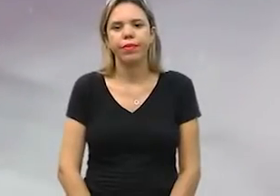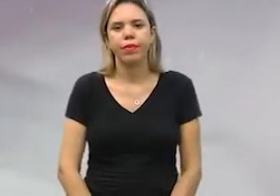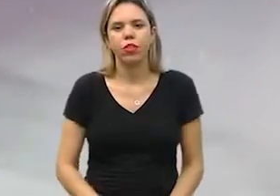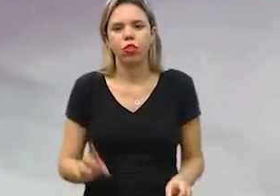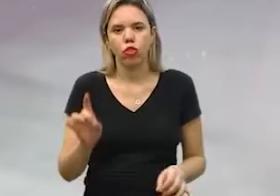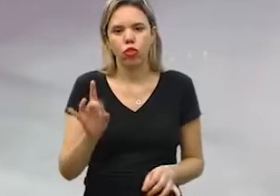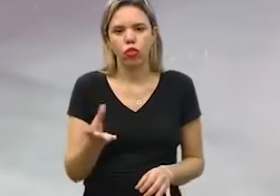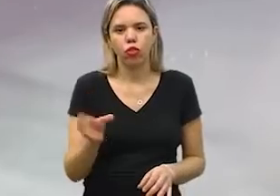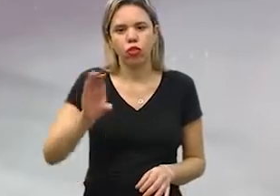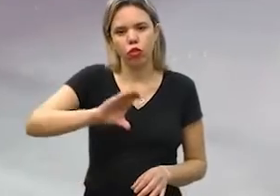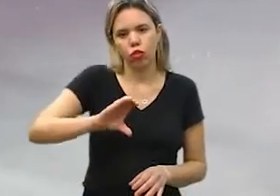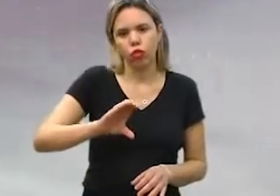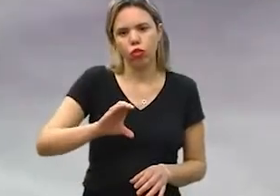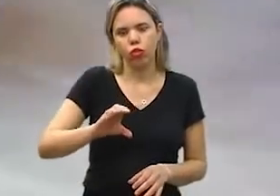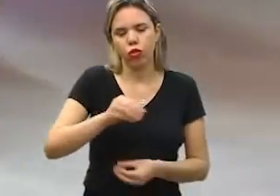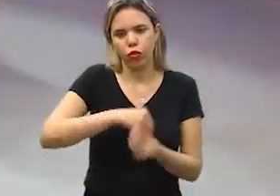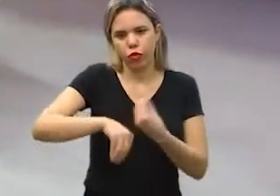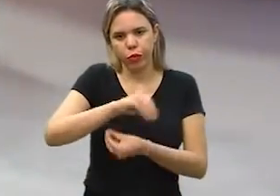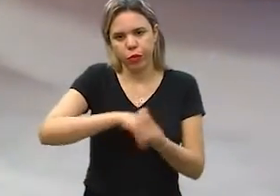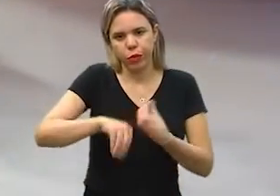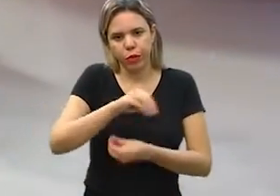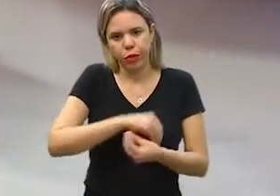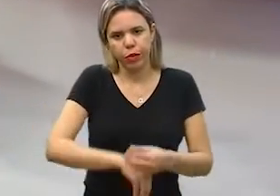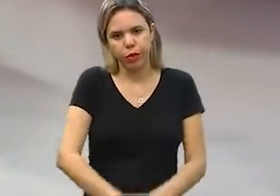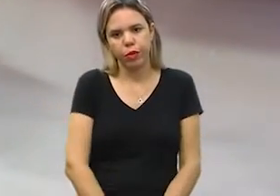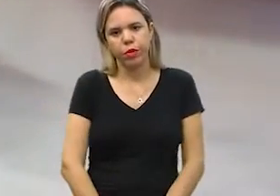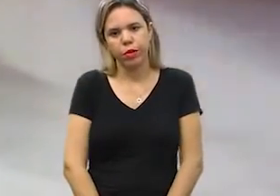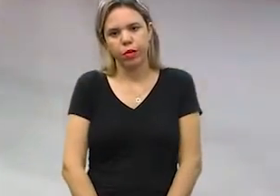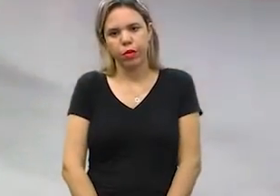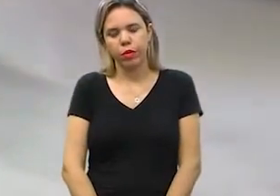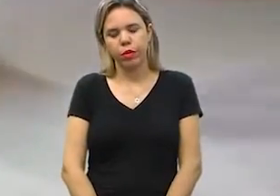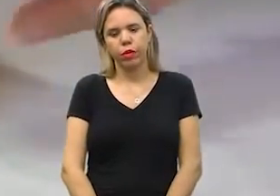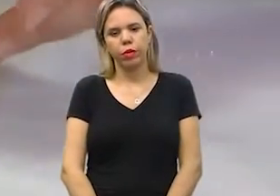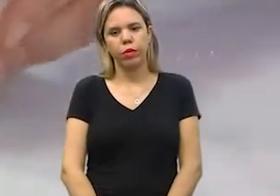Aí é só colocar no creme e misturar.